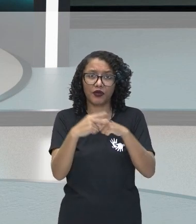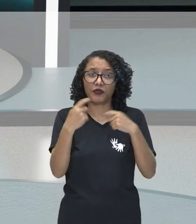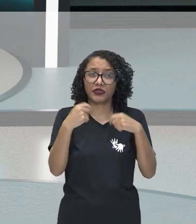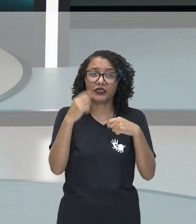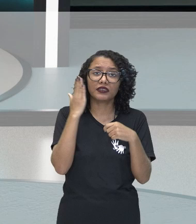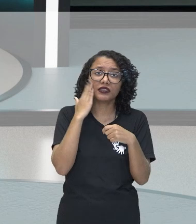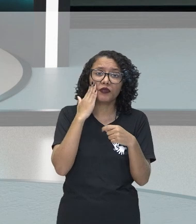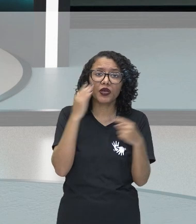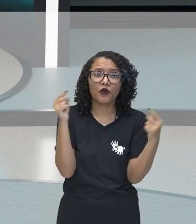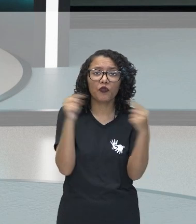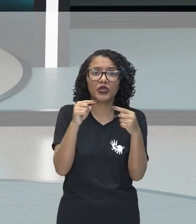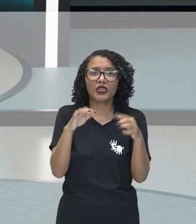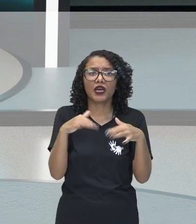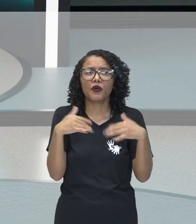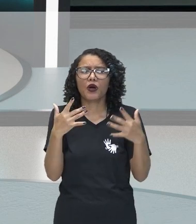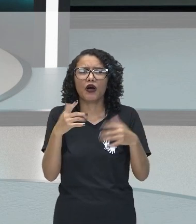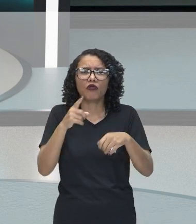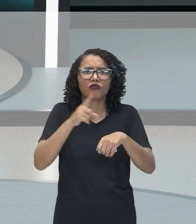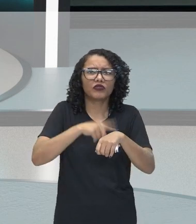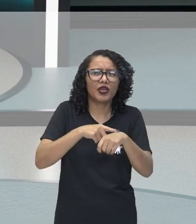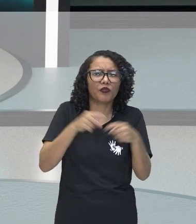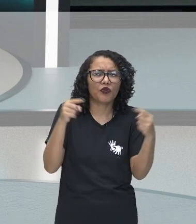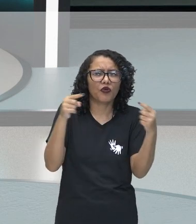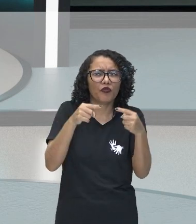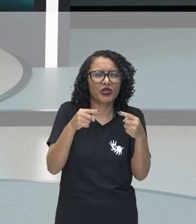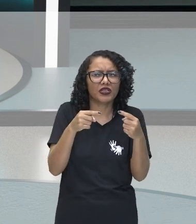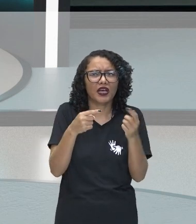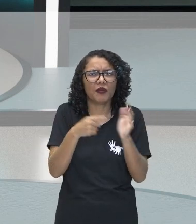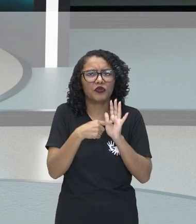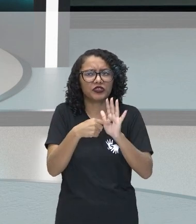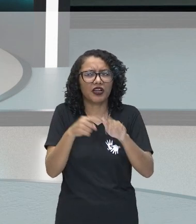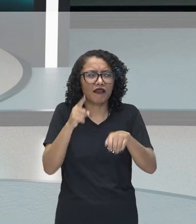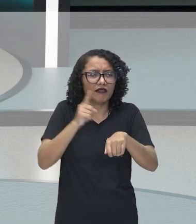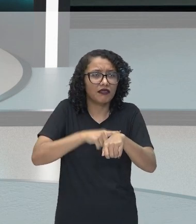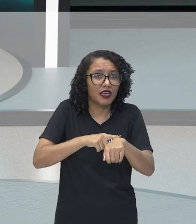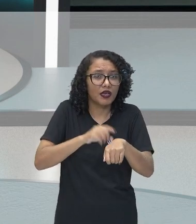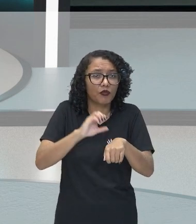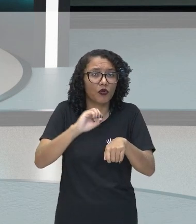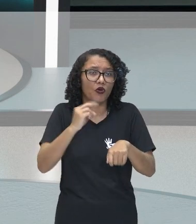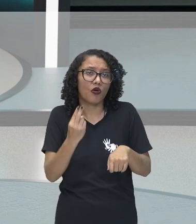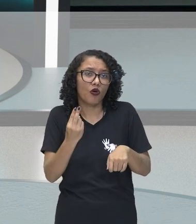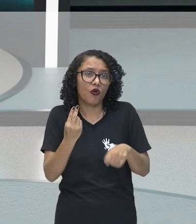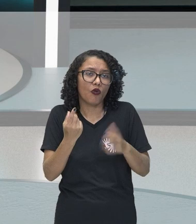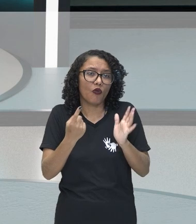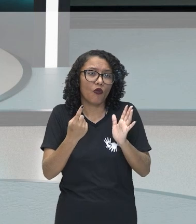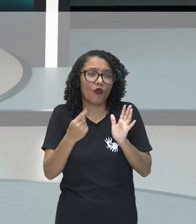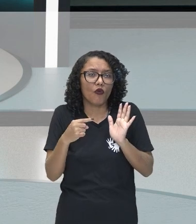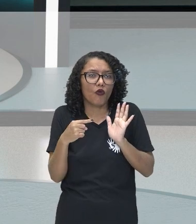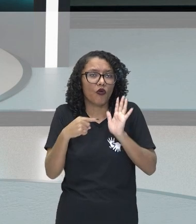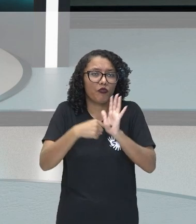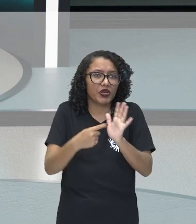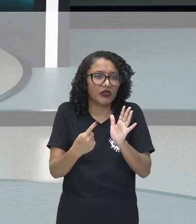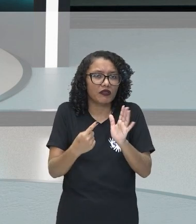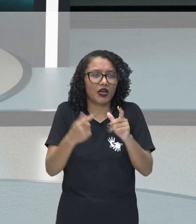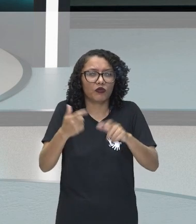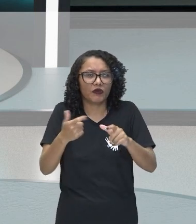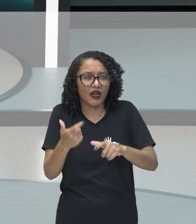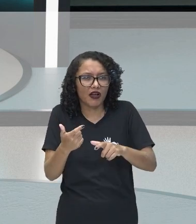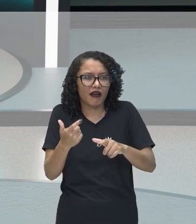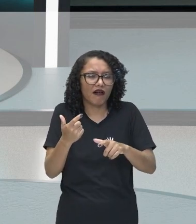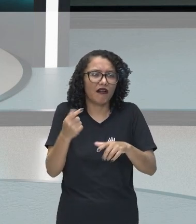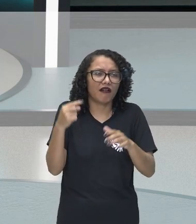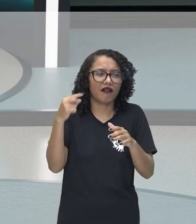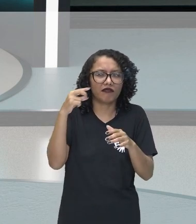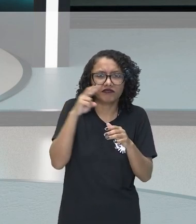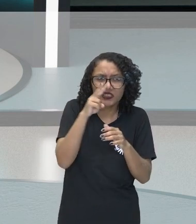expressar. Ele está expressando tempo? Ele é um modificador que indica tempo? Ele é um modificador que indica lugar, intensidade, negação, afirmação,